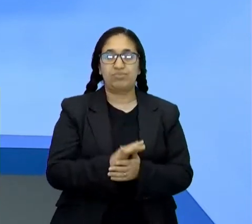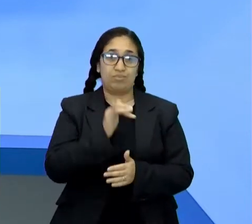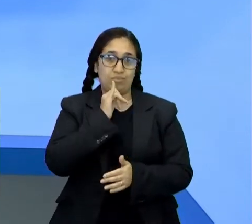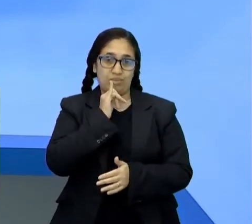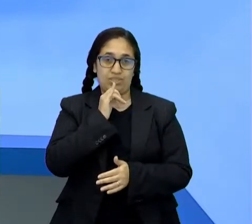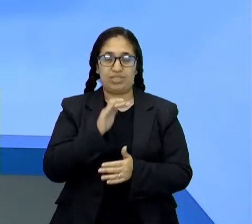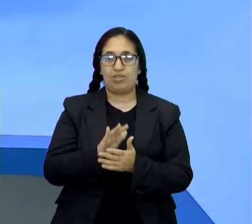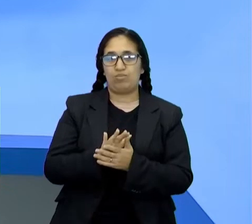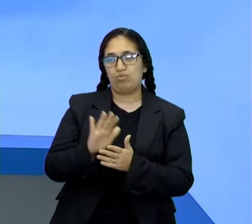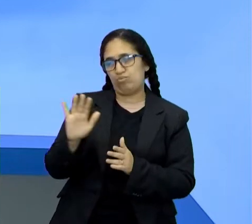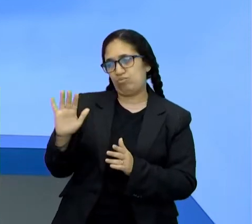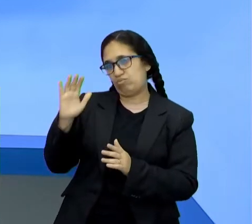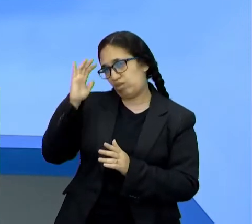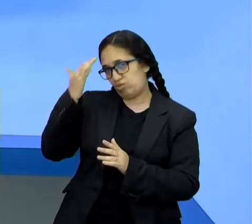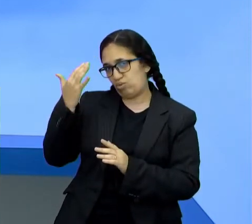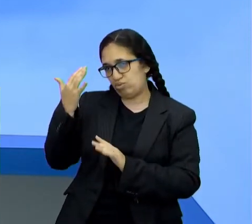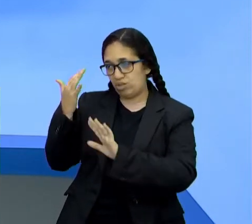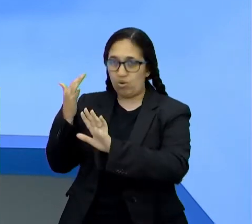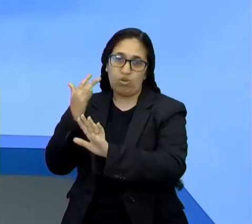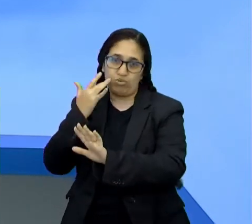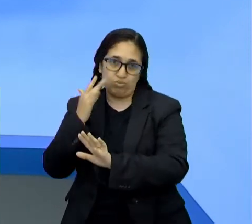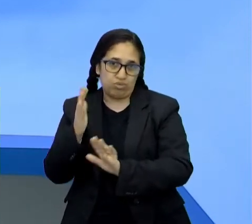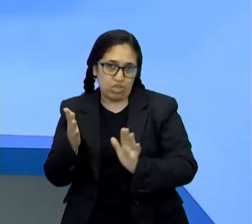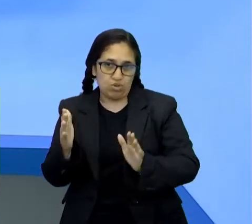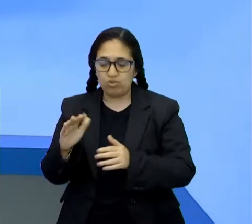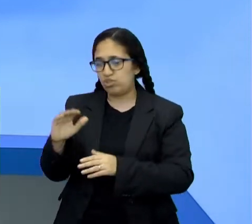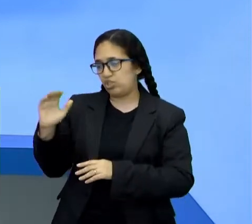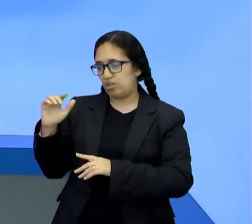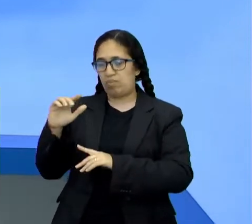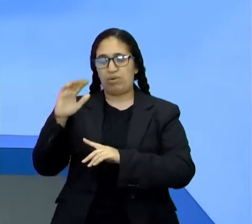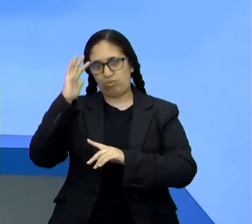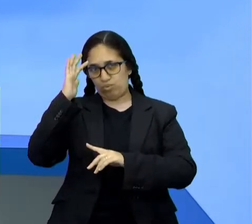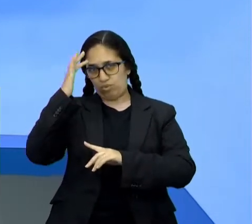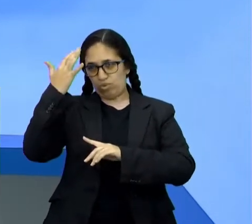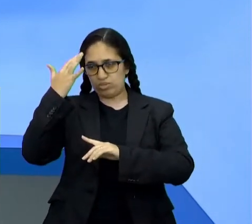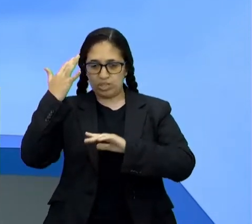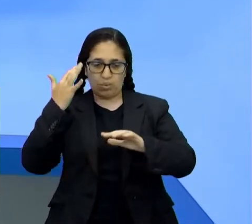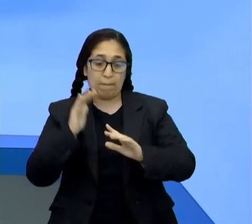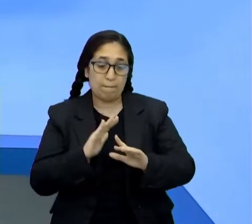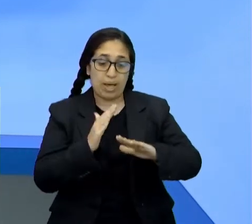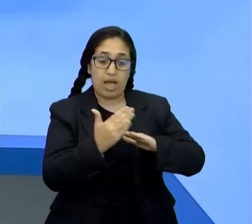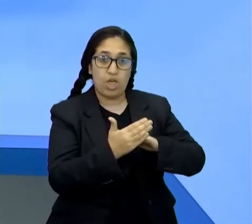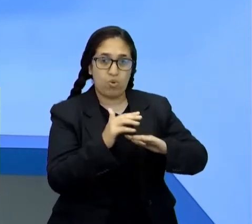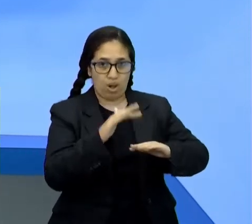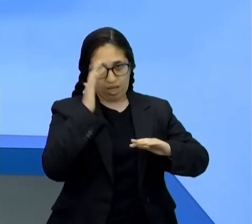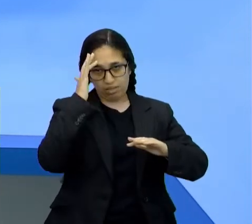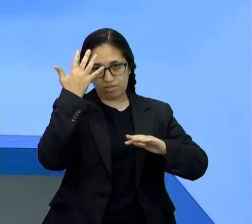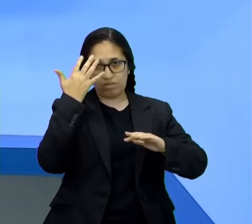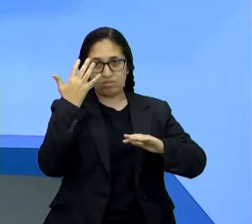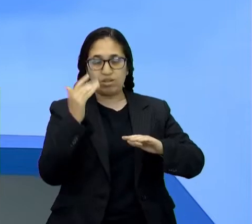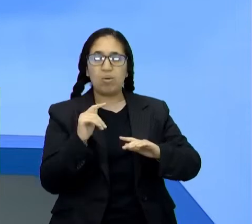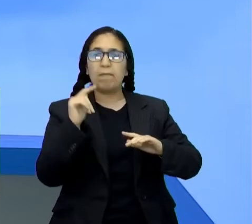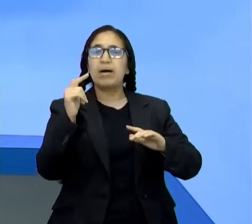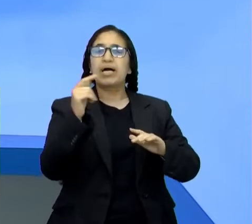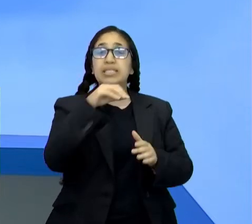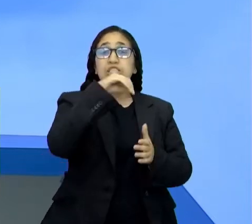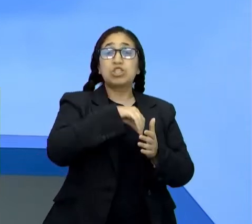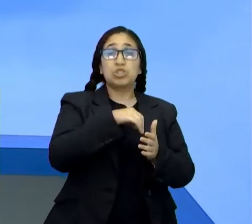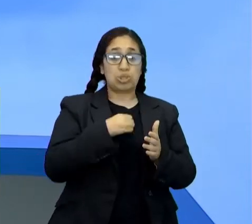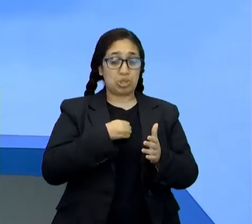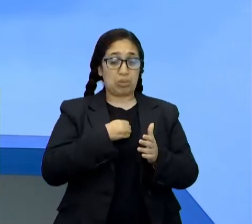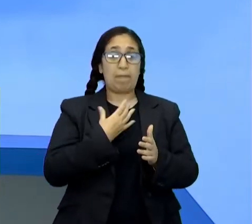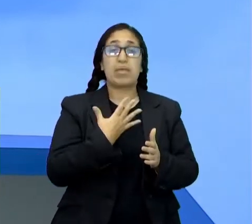trago uma solução, não sei se é isso que a gente vai falar, né? Mas quando eu trago uma solução para o meu bairro, a solução tem que partir de